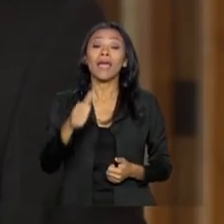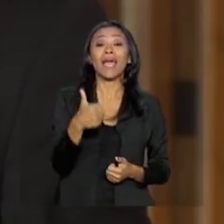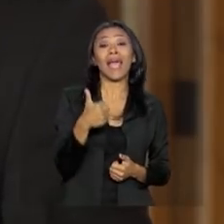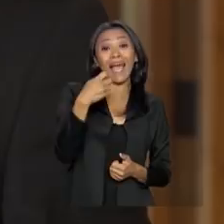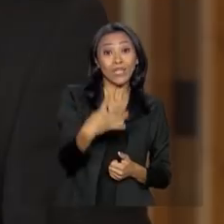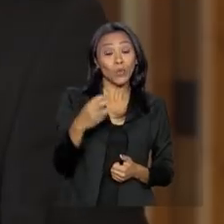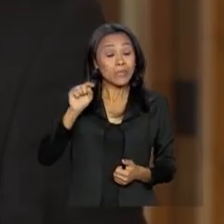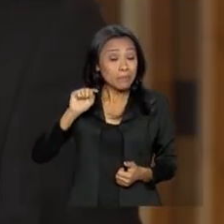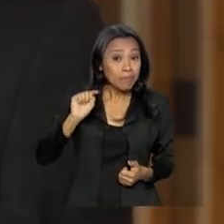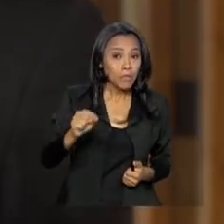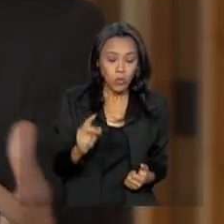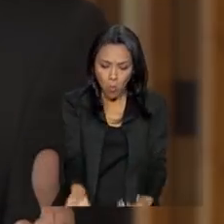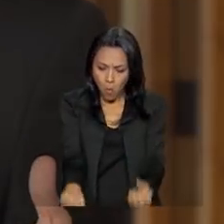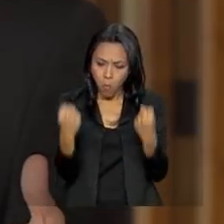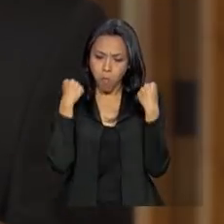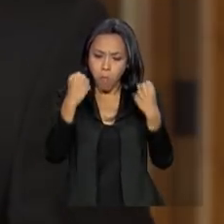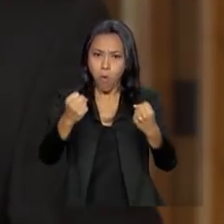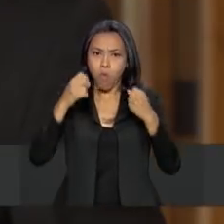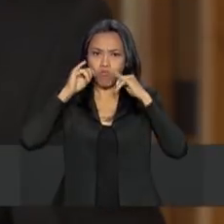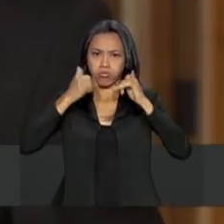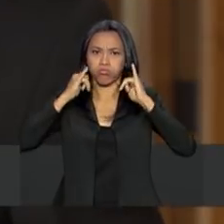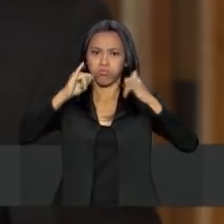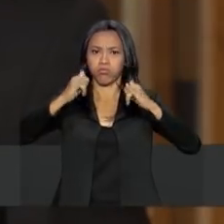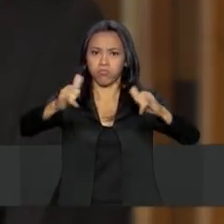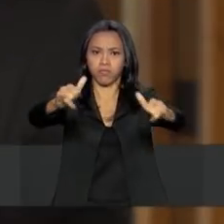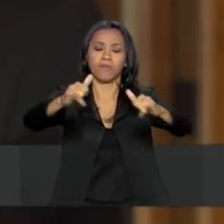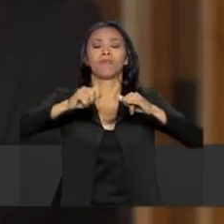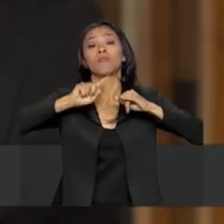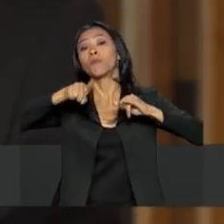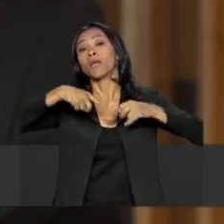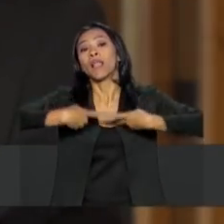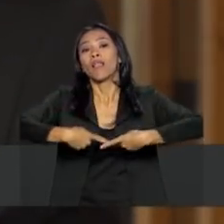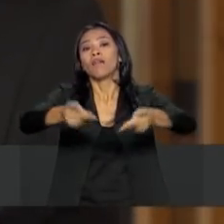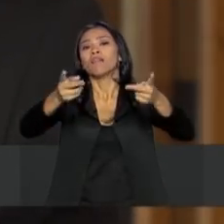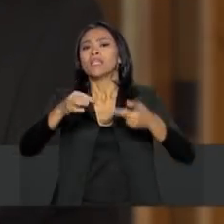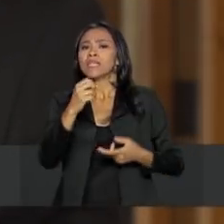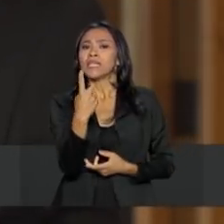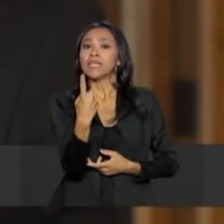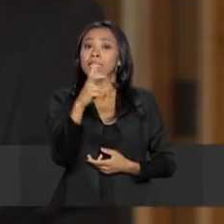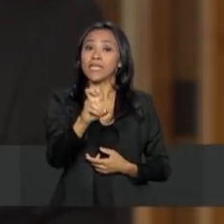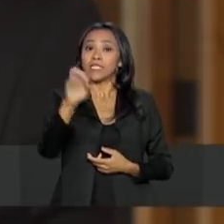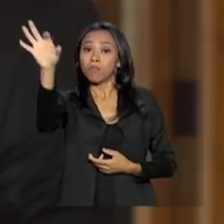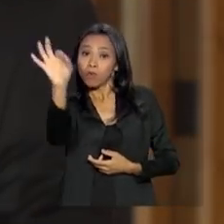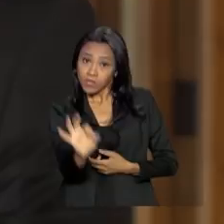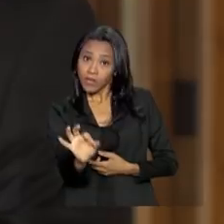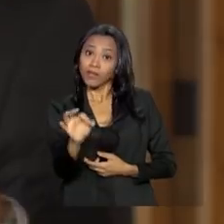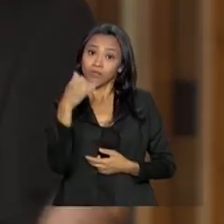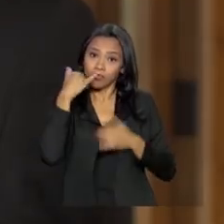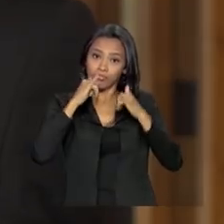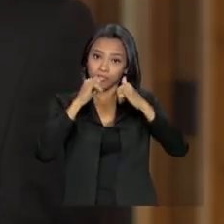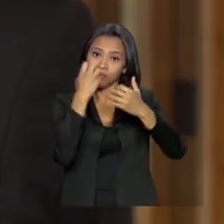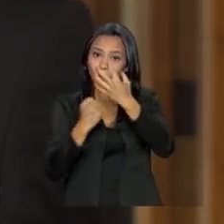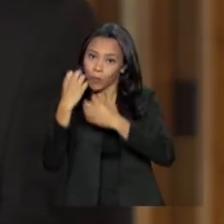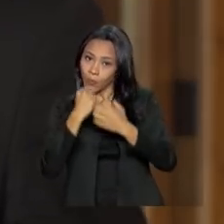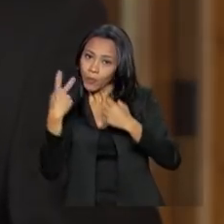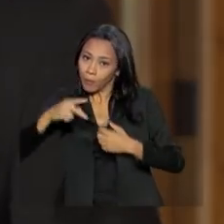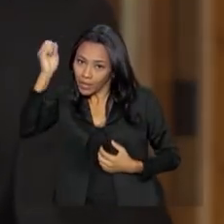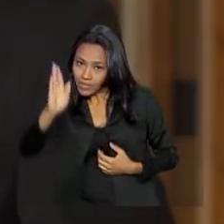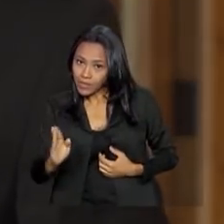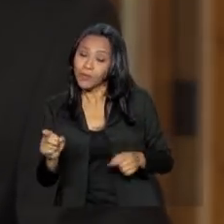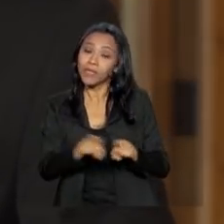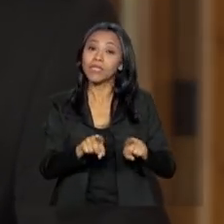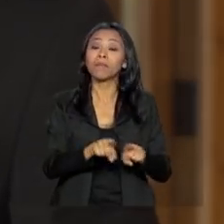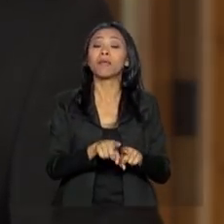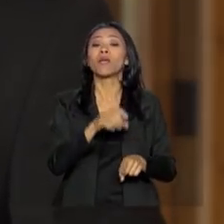MW de potência instalada abastecendo 15% da energia elétrica consumida aqui no Brasil